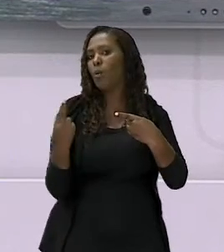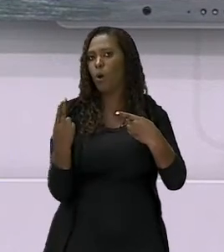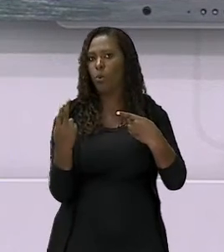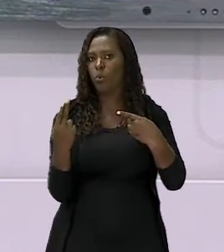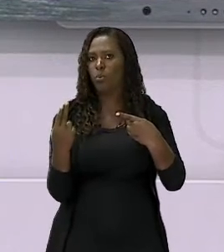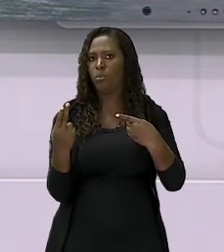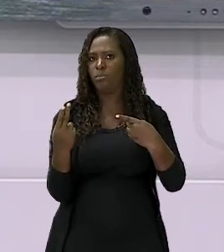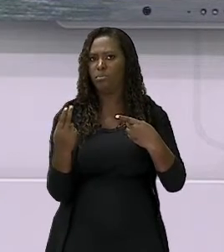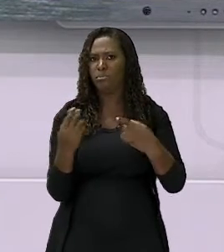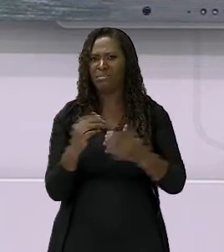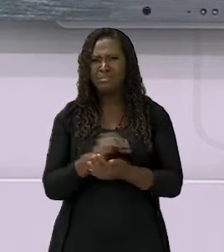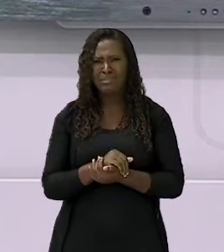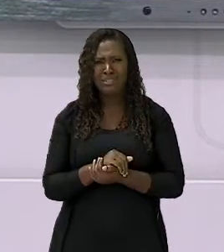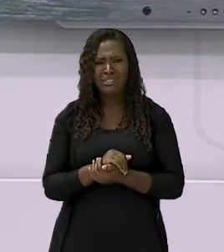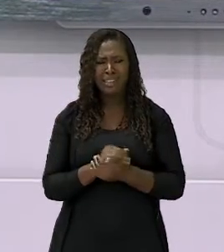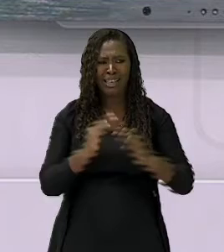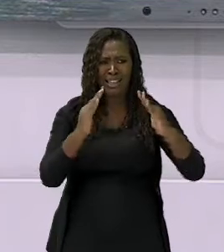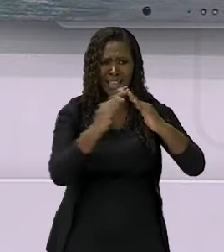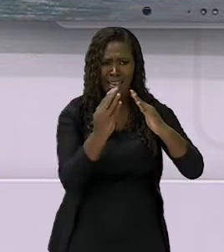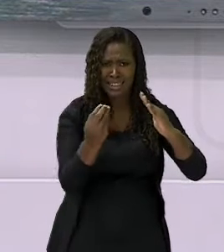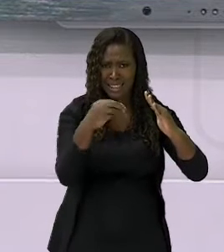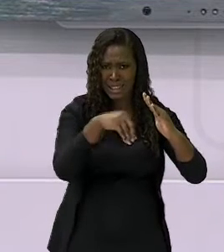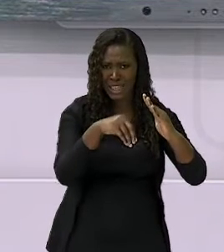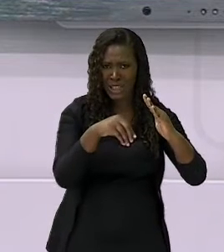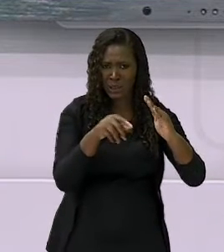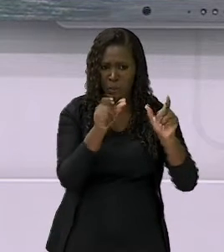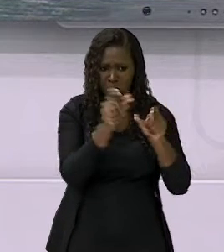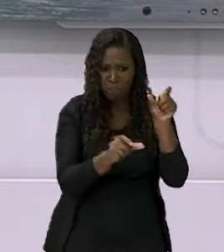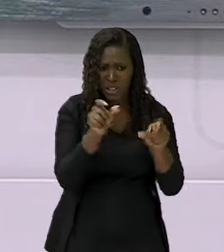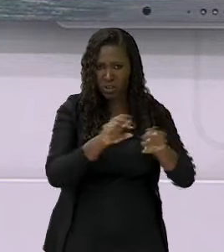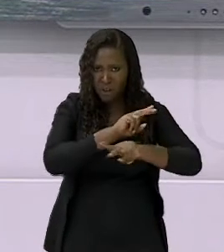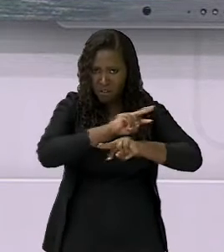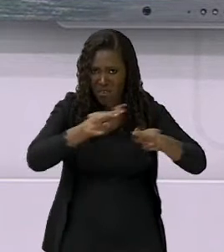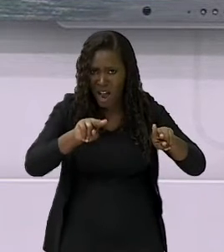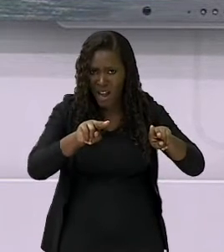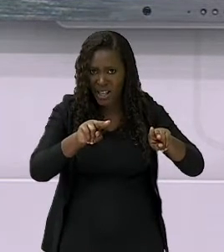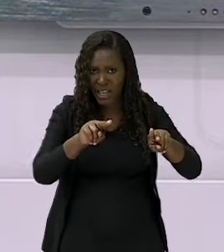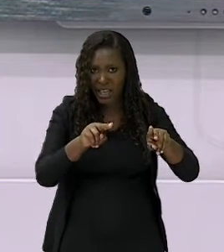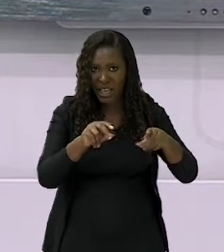bagunça que seria dentro de casa, todo mundo usando a mesma escova de dente, não sabendo de quem que é de quem.